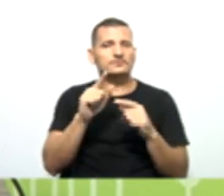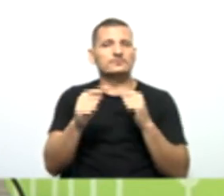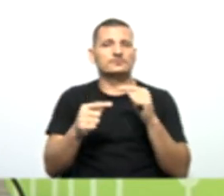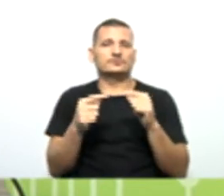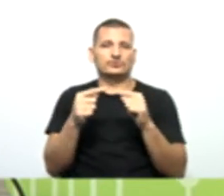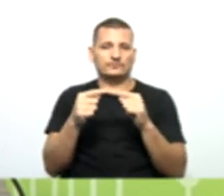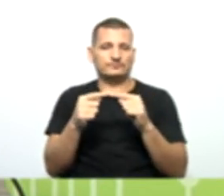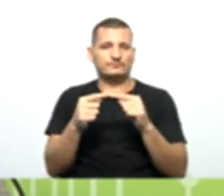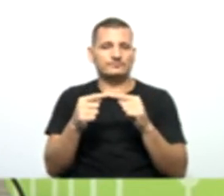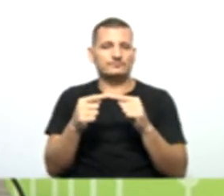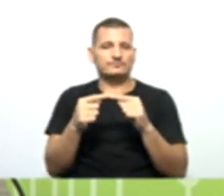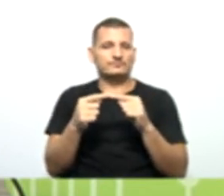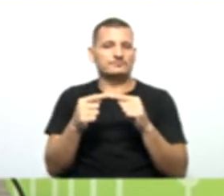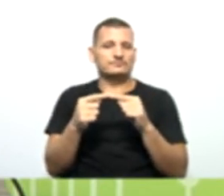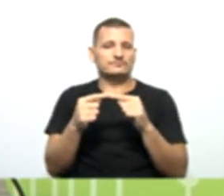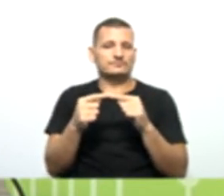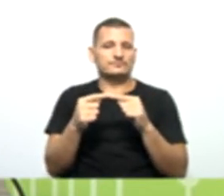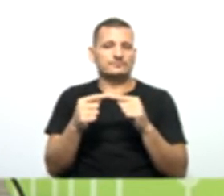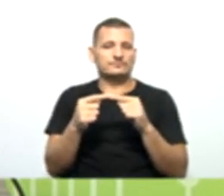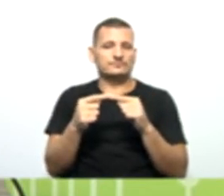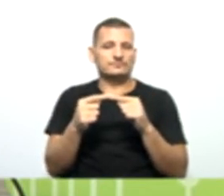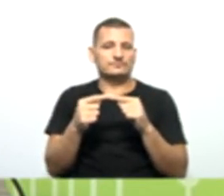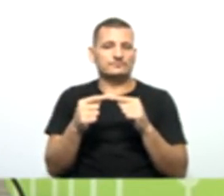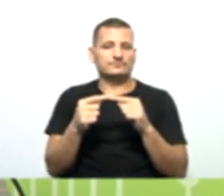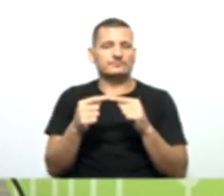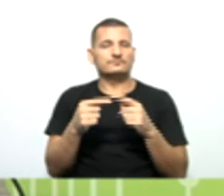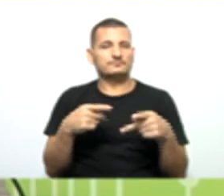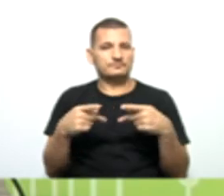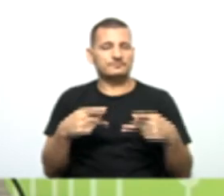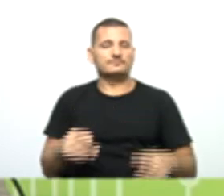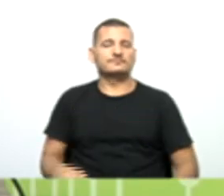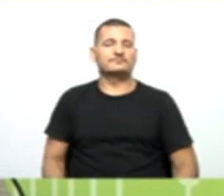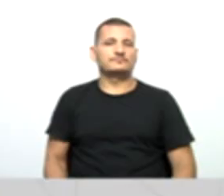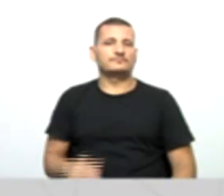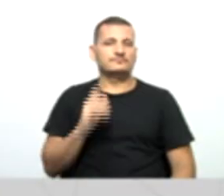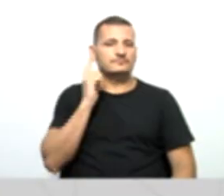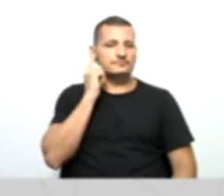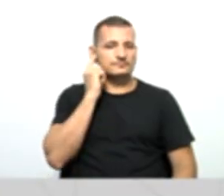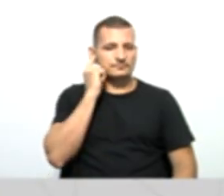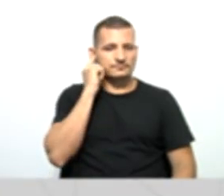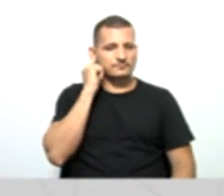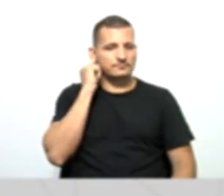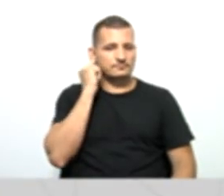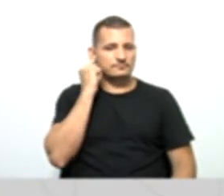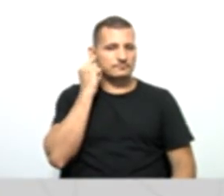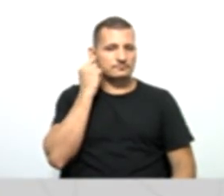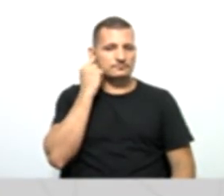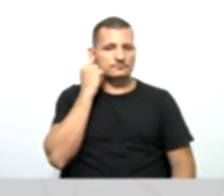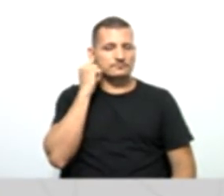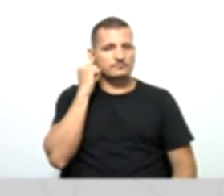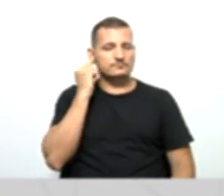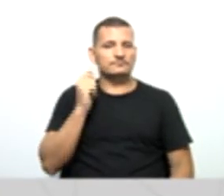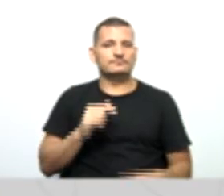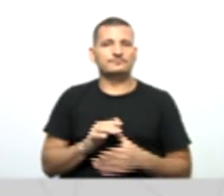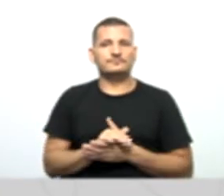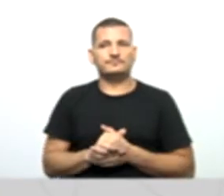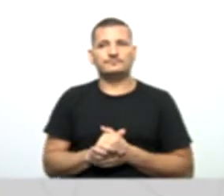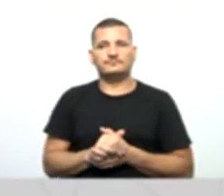objetivo maior, que é realmente o nosso projeto. Tá? Então, bora ver aqui a resposta oficial, tá, do que é